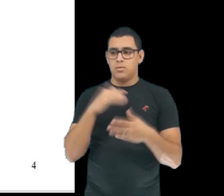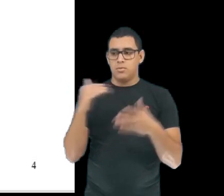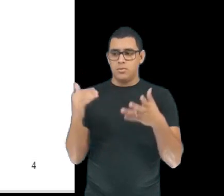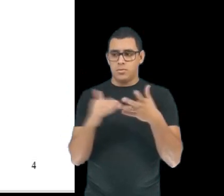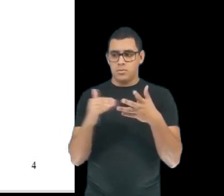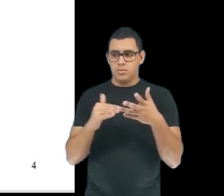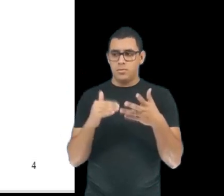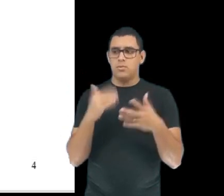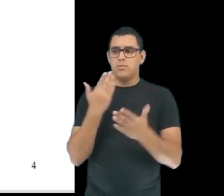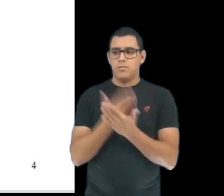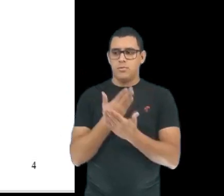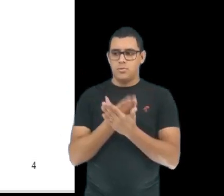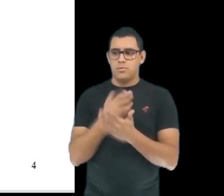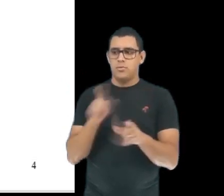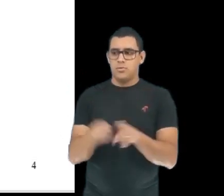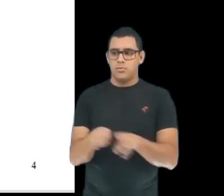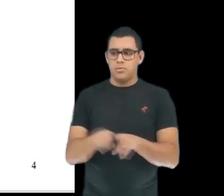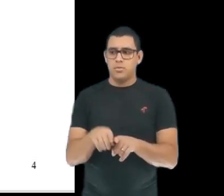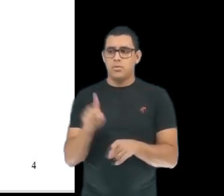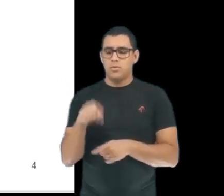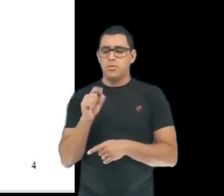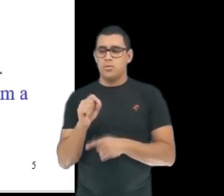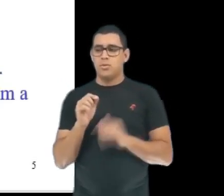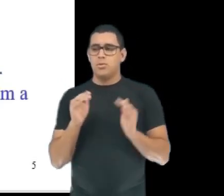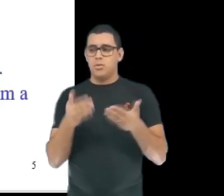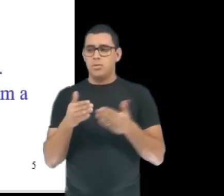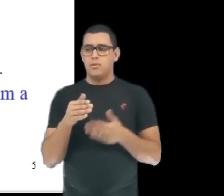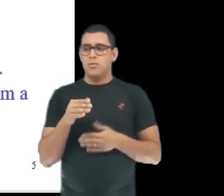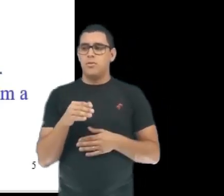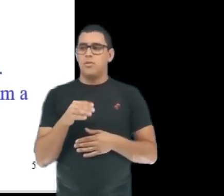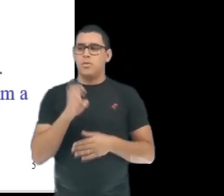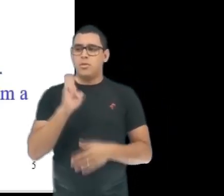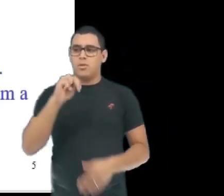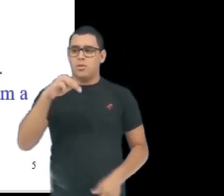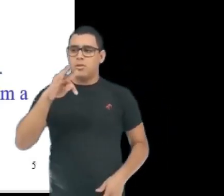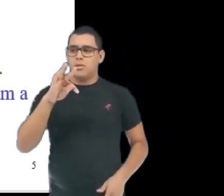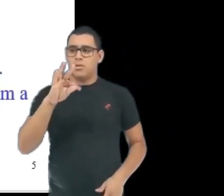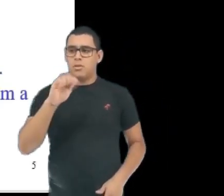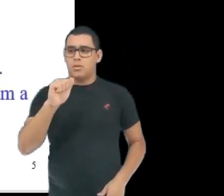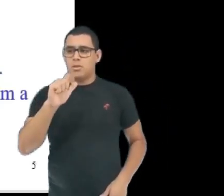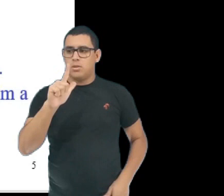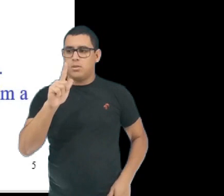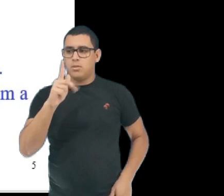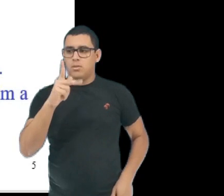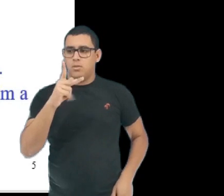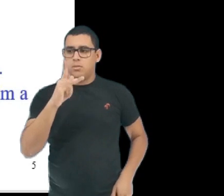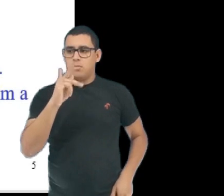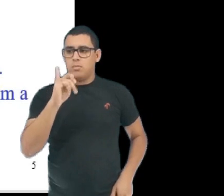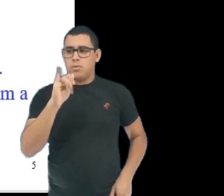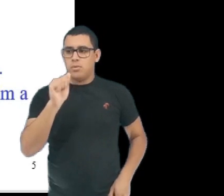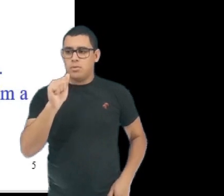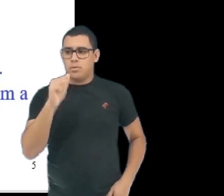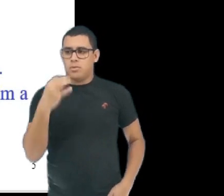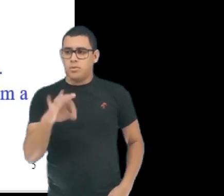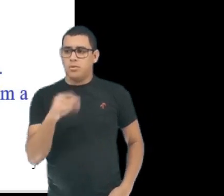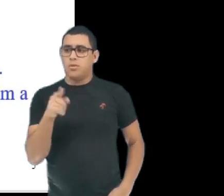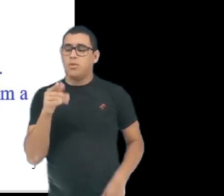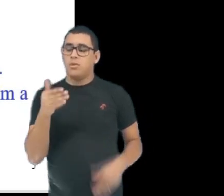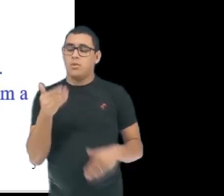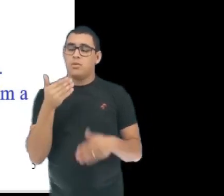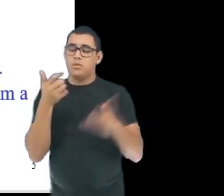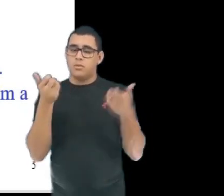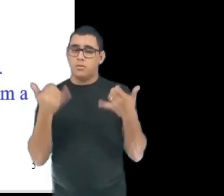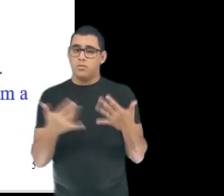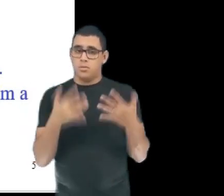muito importante, outro subtópico muito importante que a gente vai ver agora é sobre a entalpia. Mas antes da gente